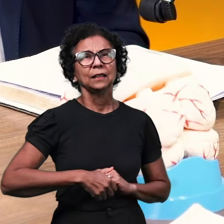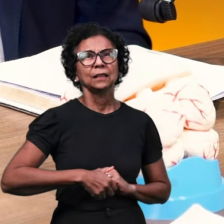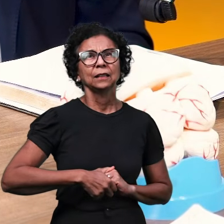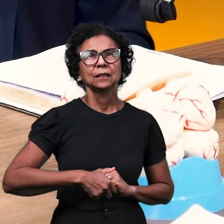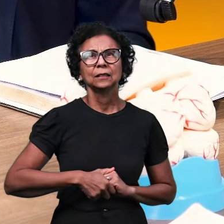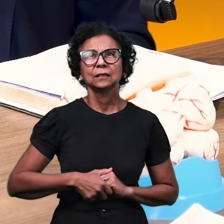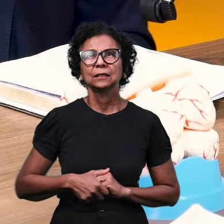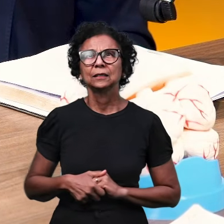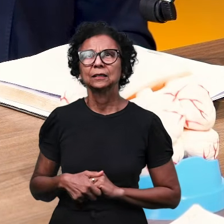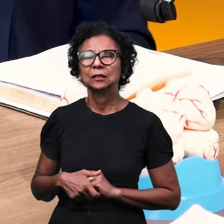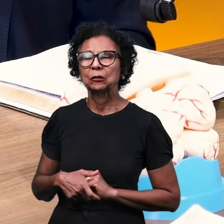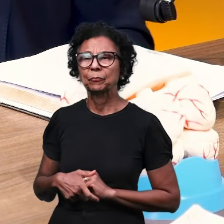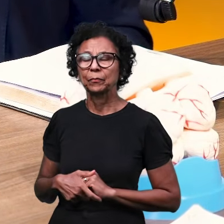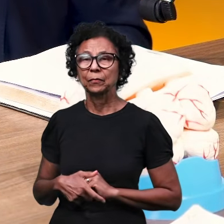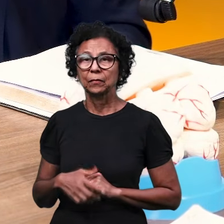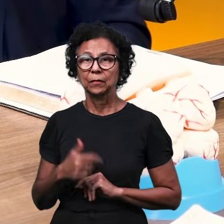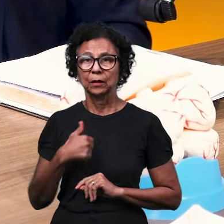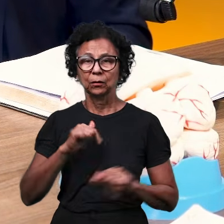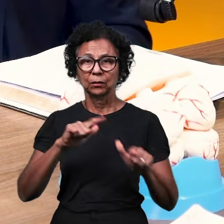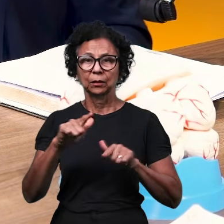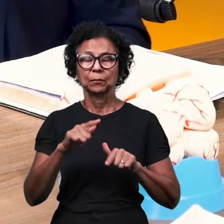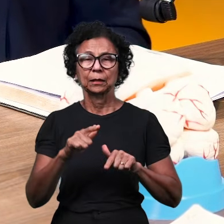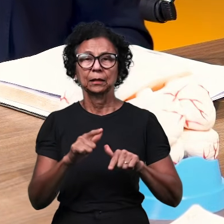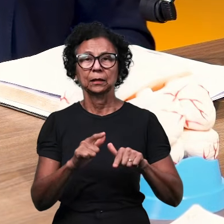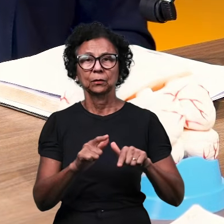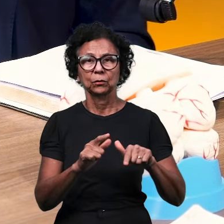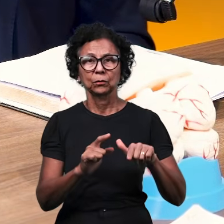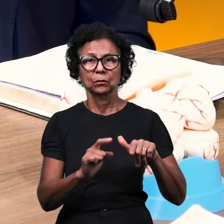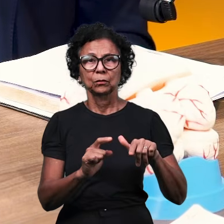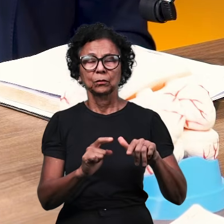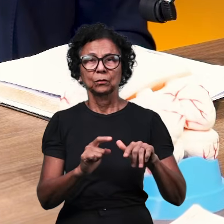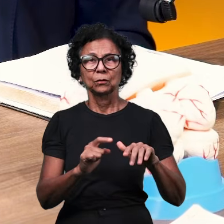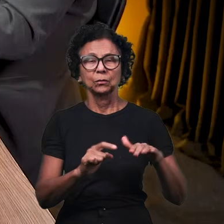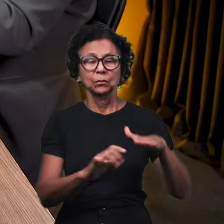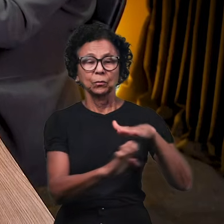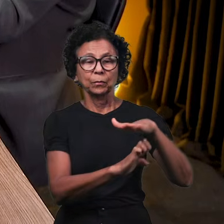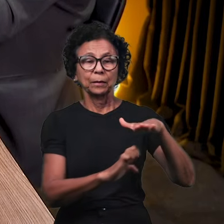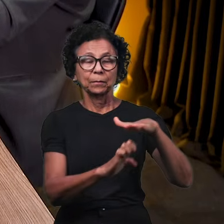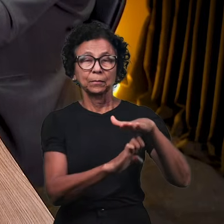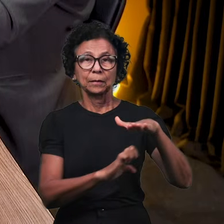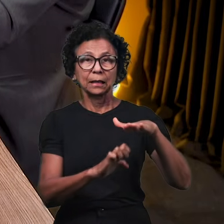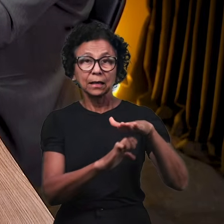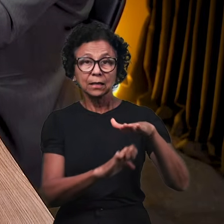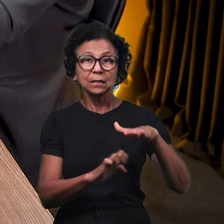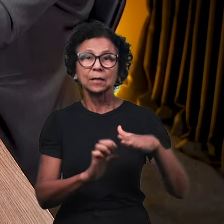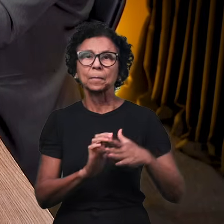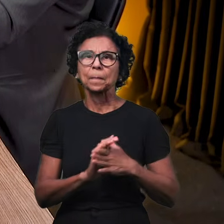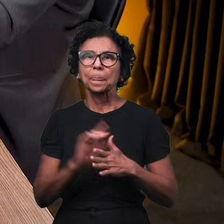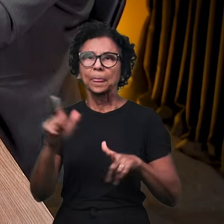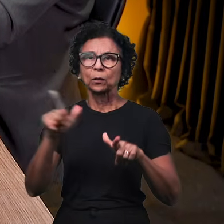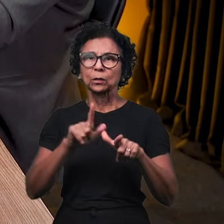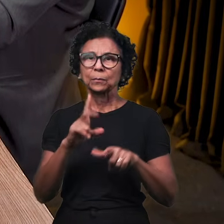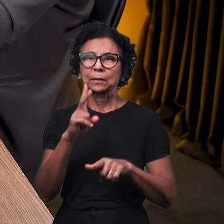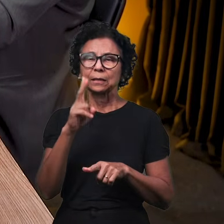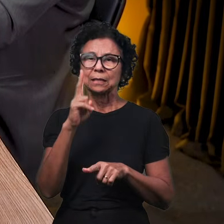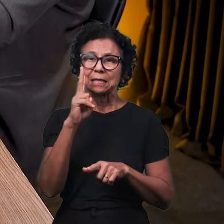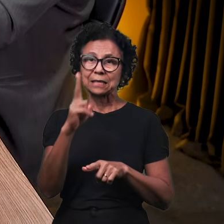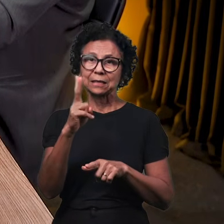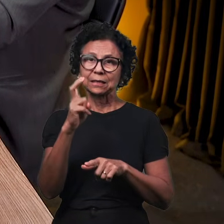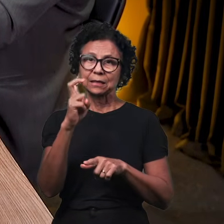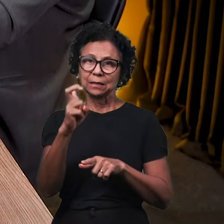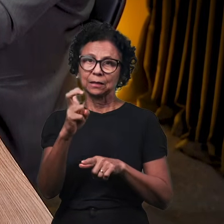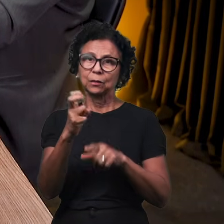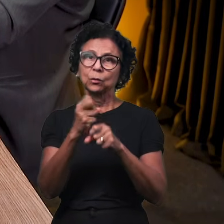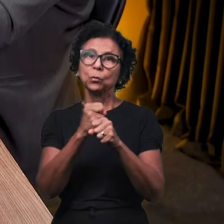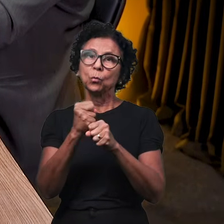primeira promoção na empresa que eu trabalhava, uma rede de supermercado. 5 anos como auxiliar administrativo para